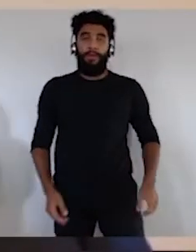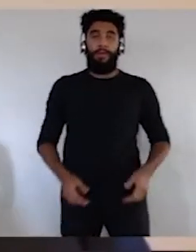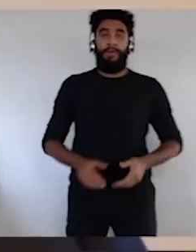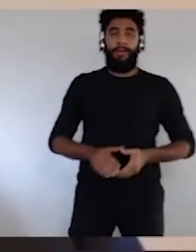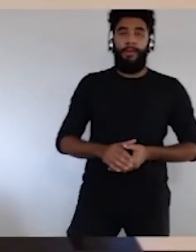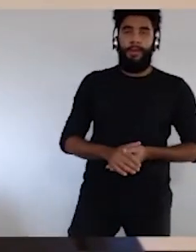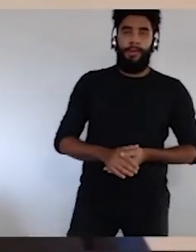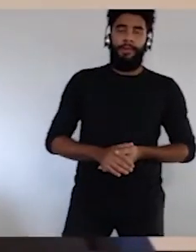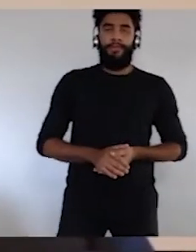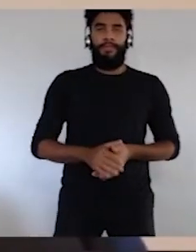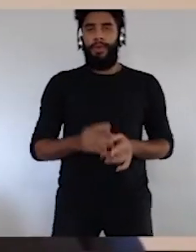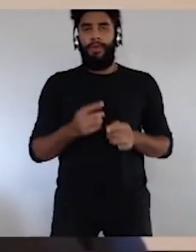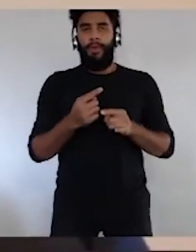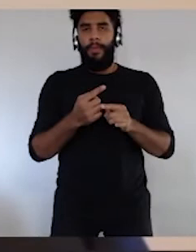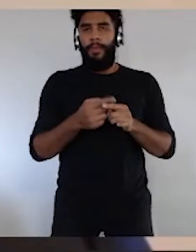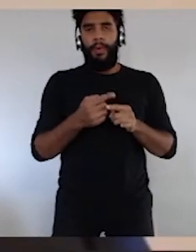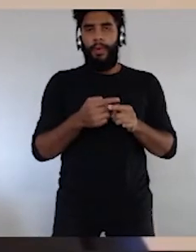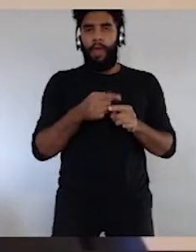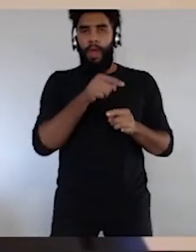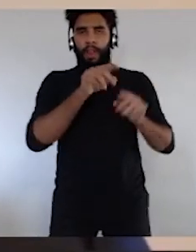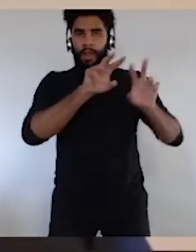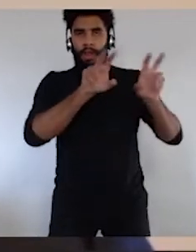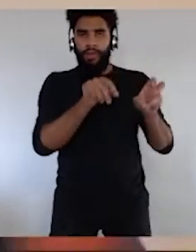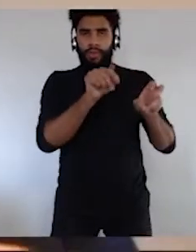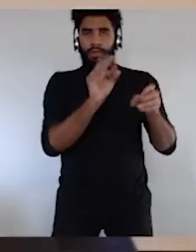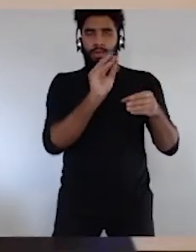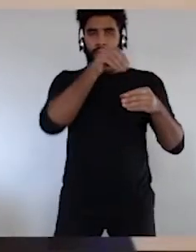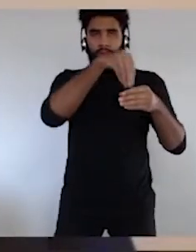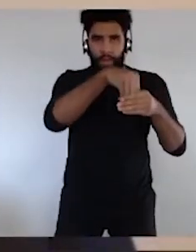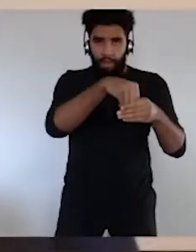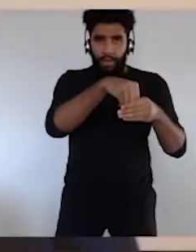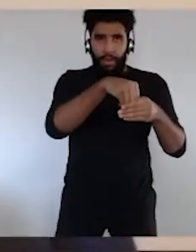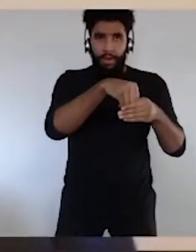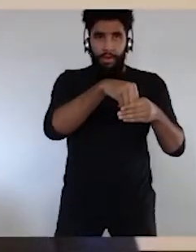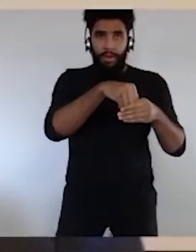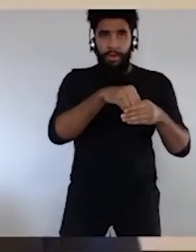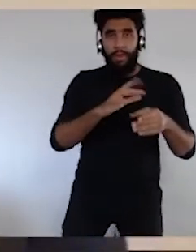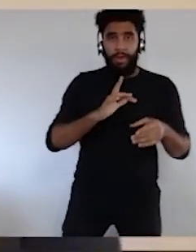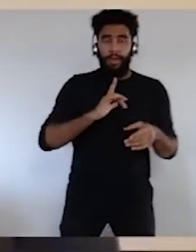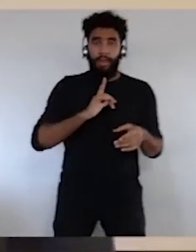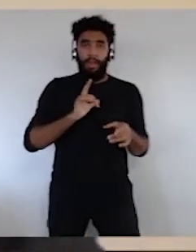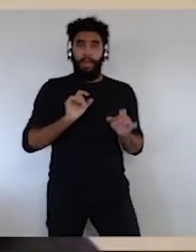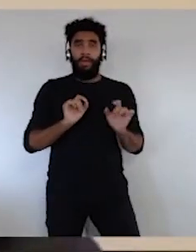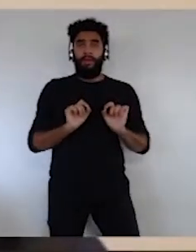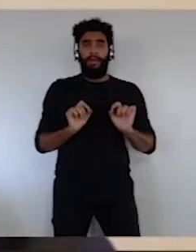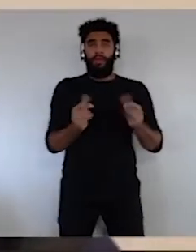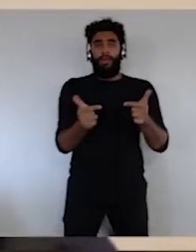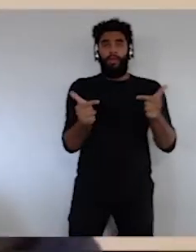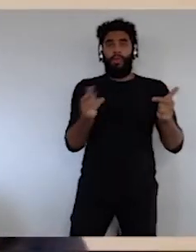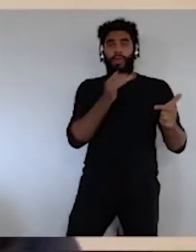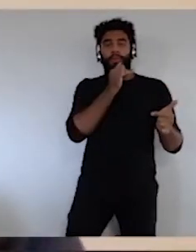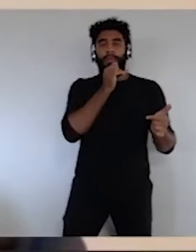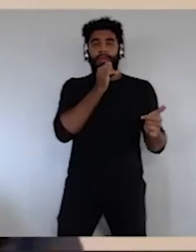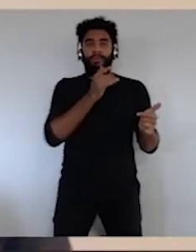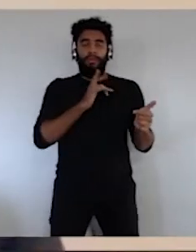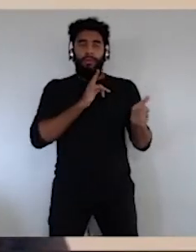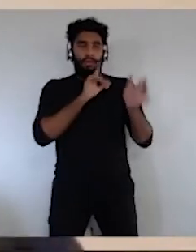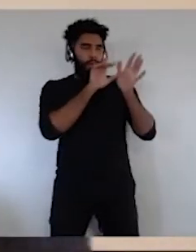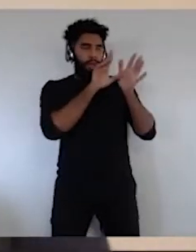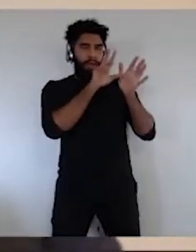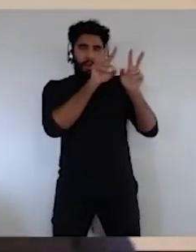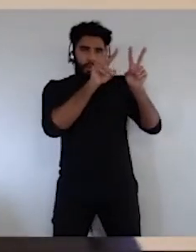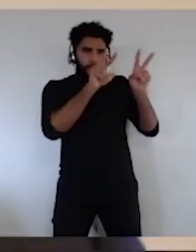um tribunal olhe para o Código de Processo, veja o que está escrito no Código de Processo e faça exatamente o